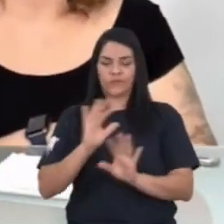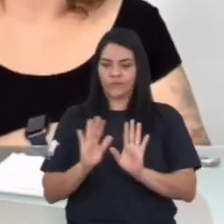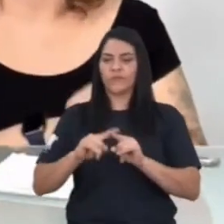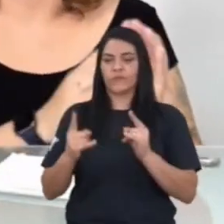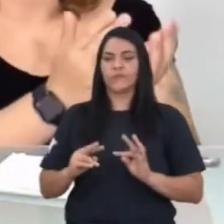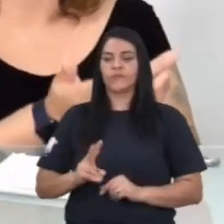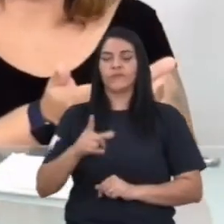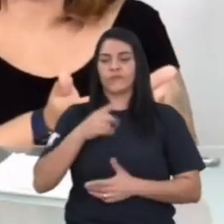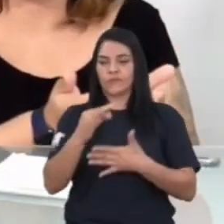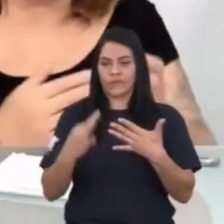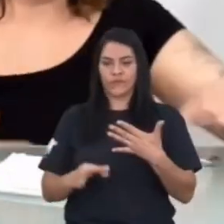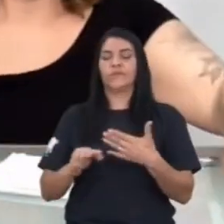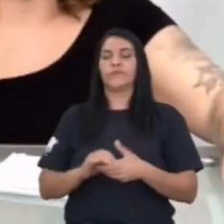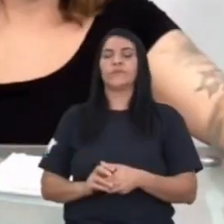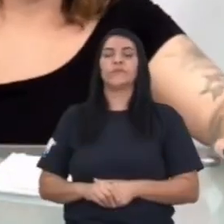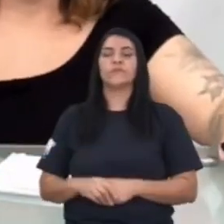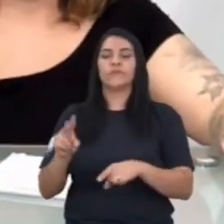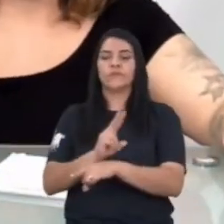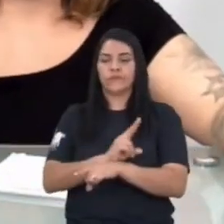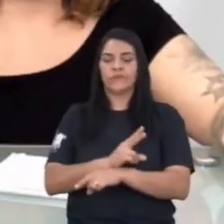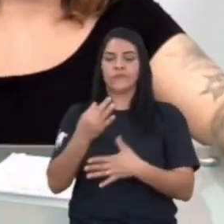questões sempre são corrigidas por um assistente de correção.